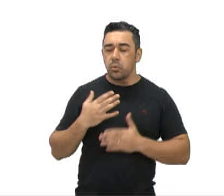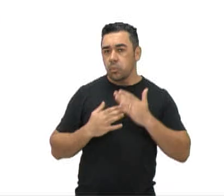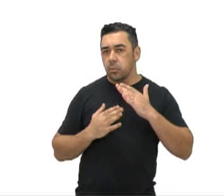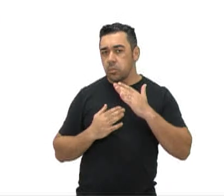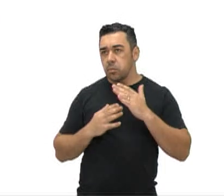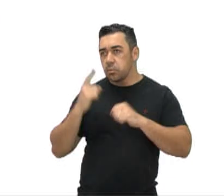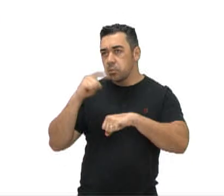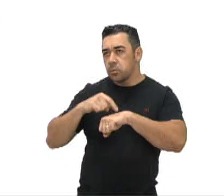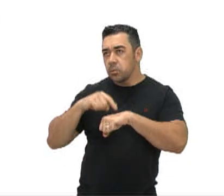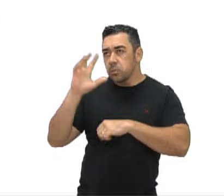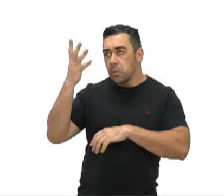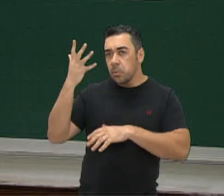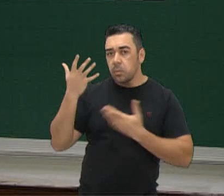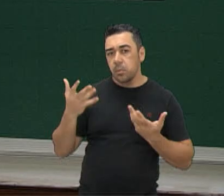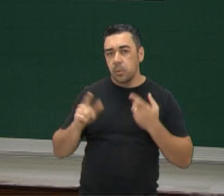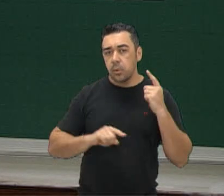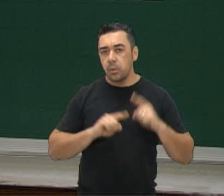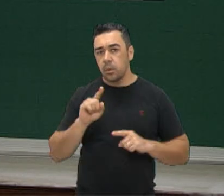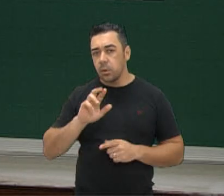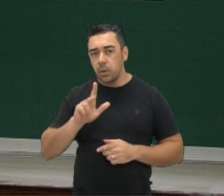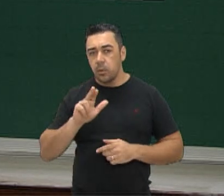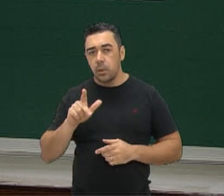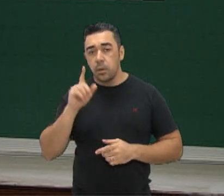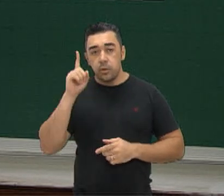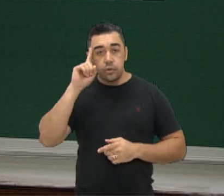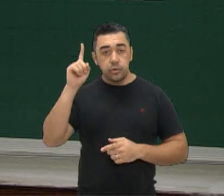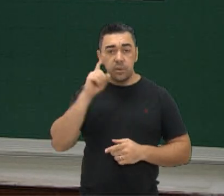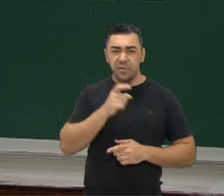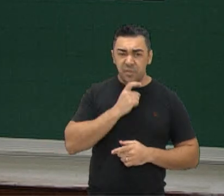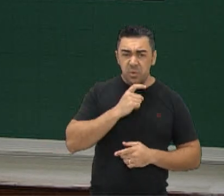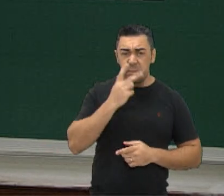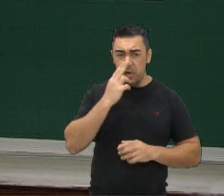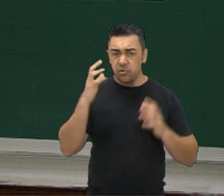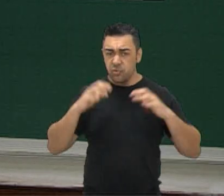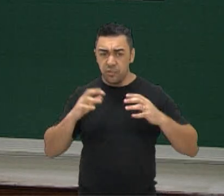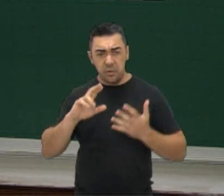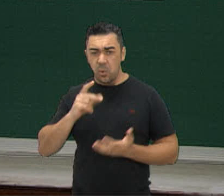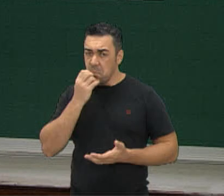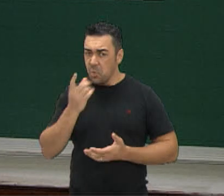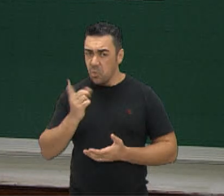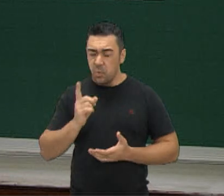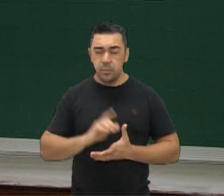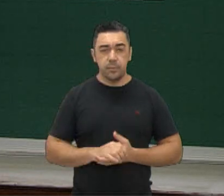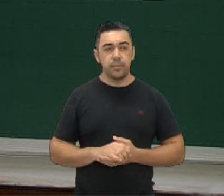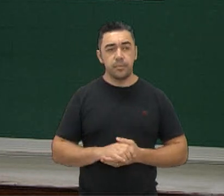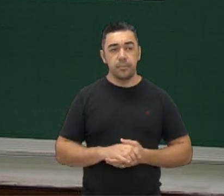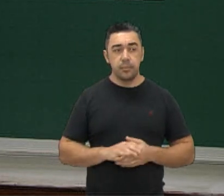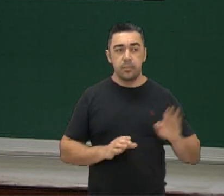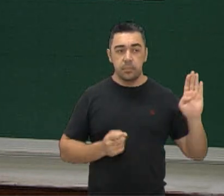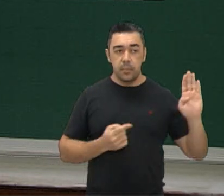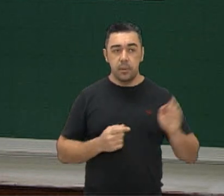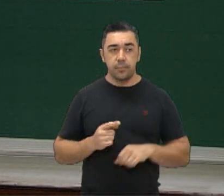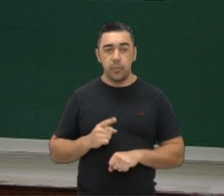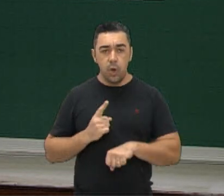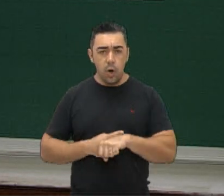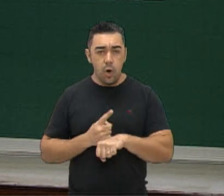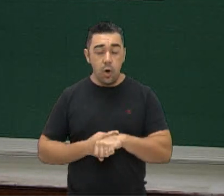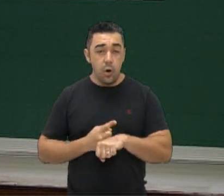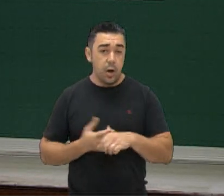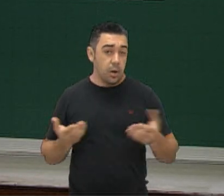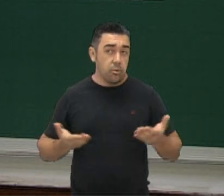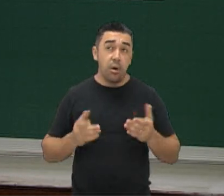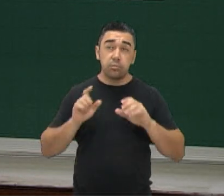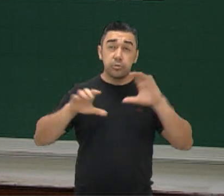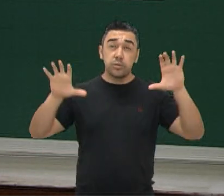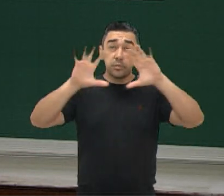tempo, não, né? Se o dia está frio e parece que vai chover, não é tempo bom. Agora o cielo está coberto,